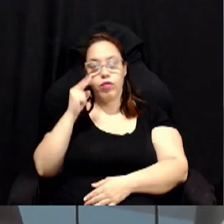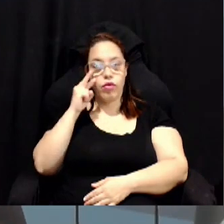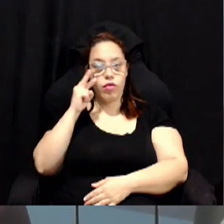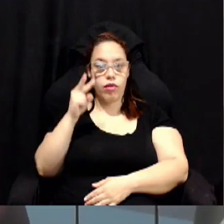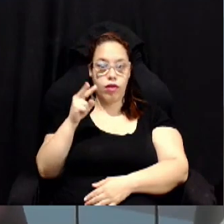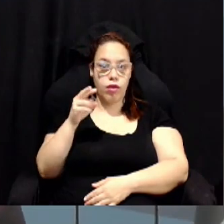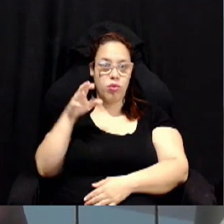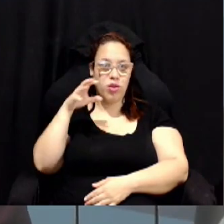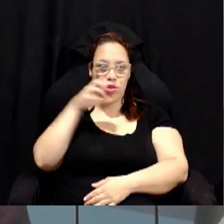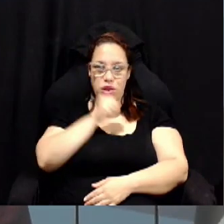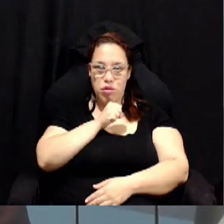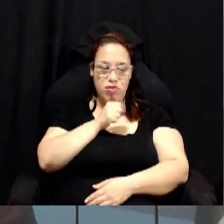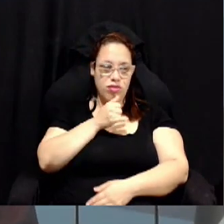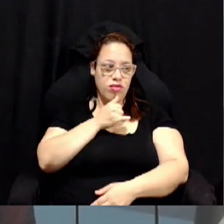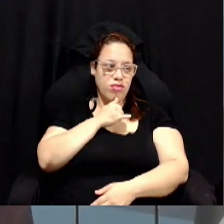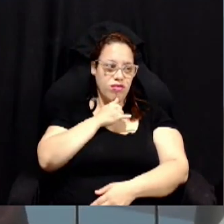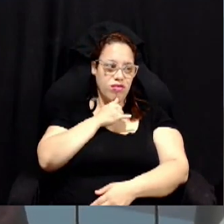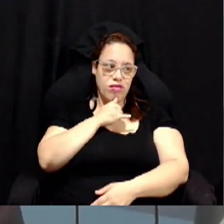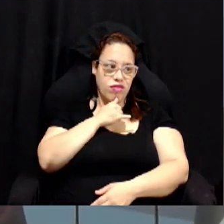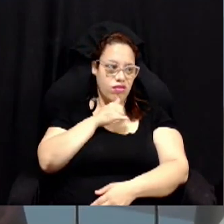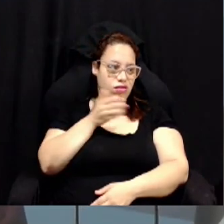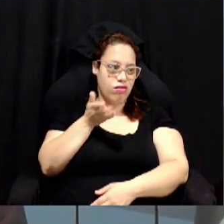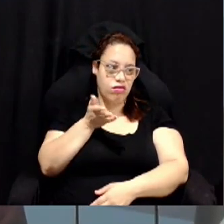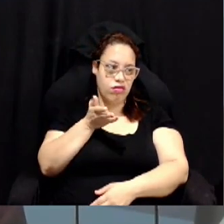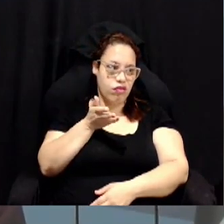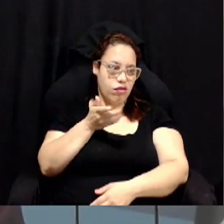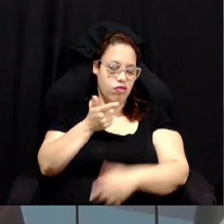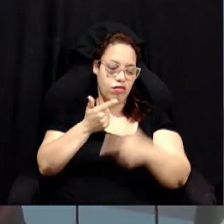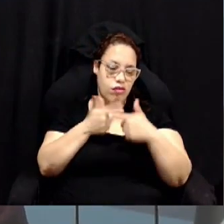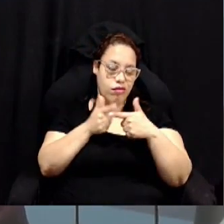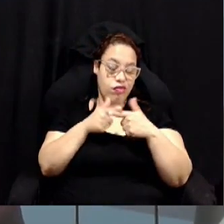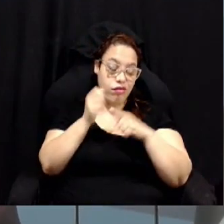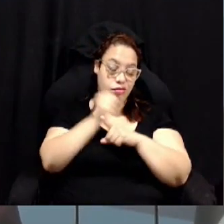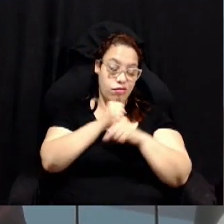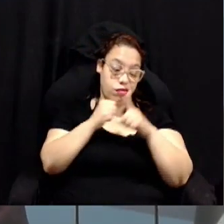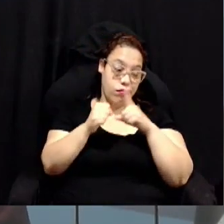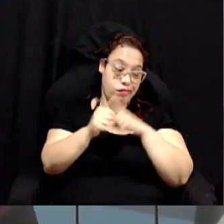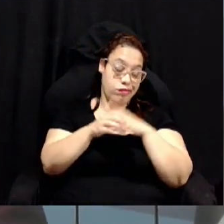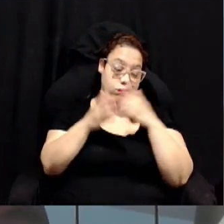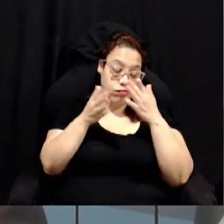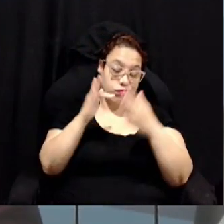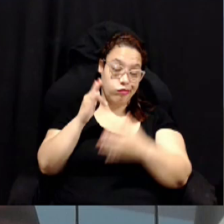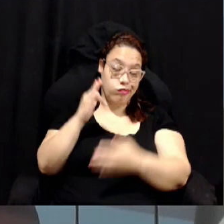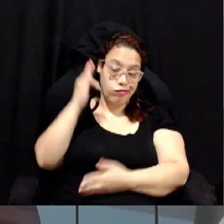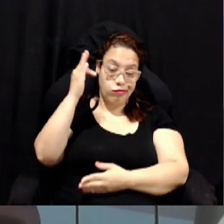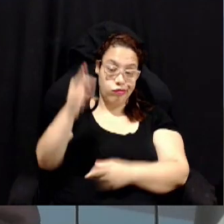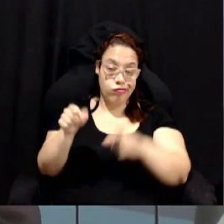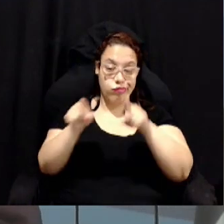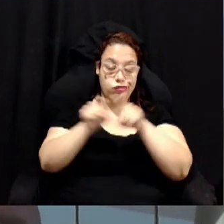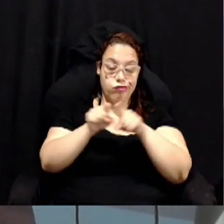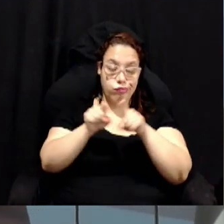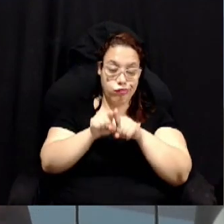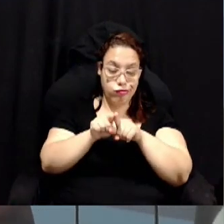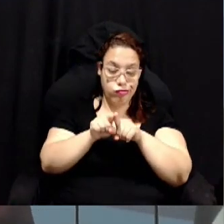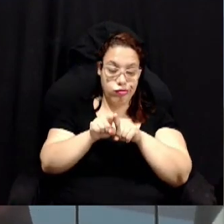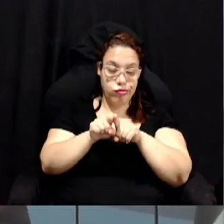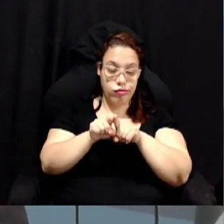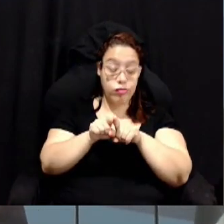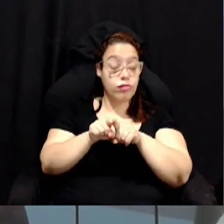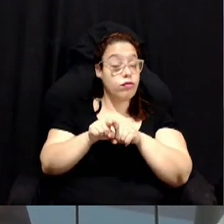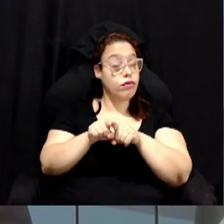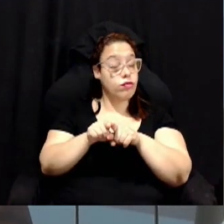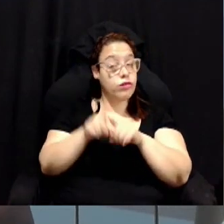né, infelizmente. E aí a gente também tem um outro problema social para lidar no futuro também. Mas assim,